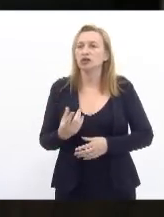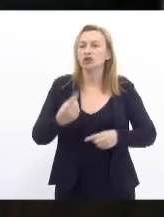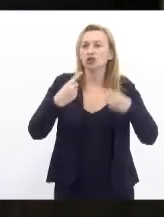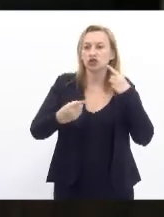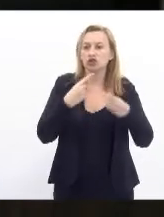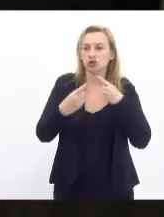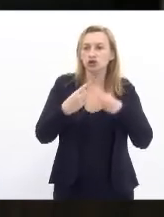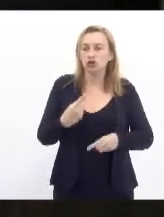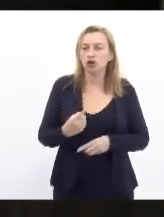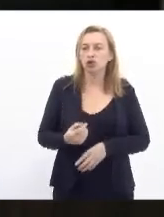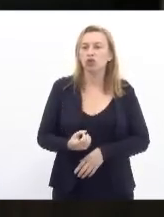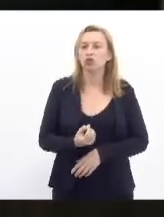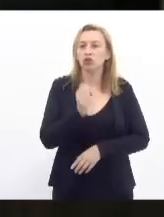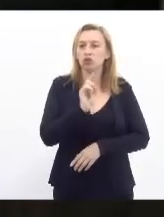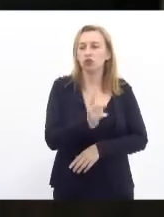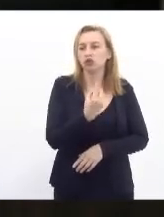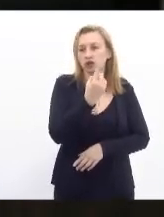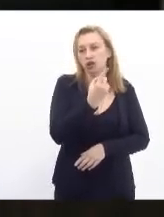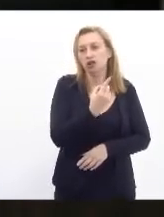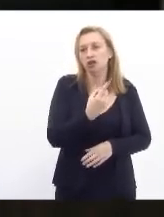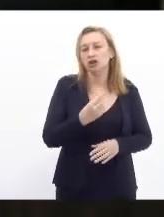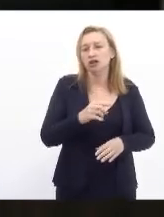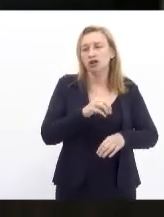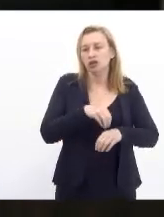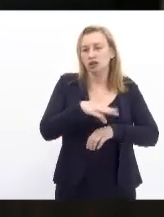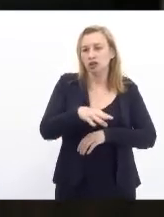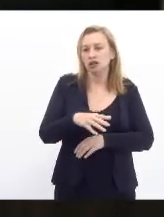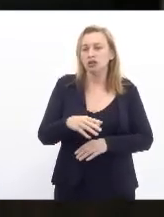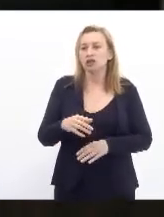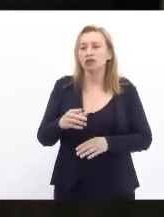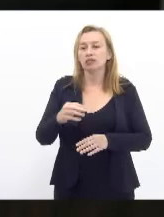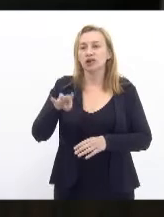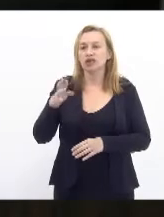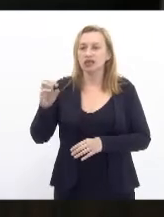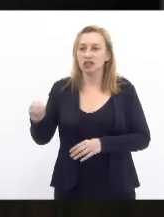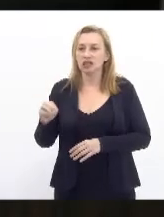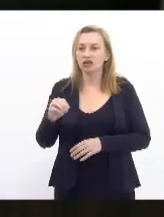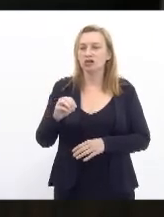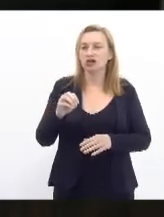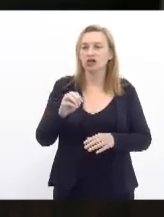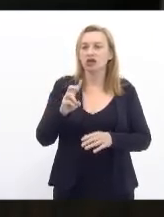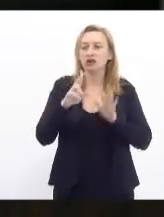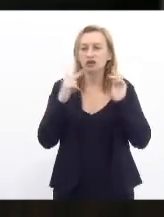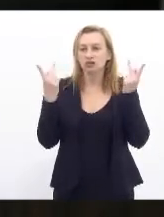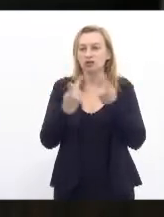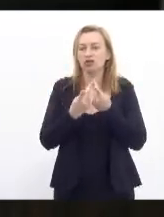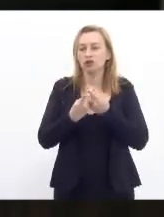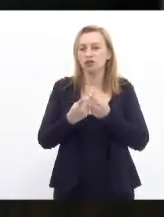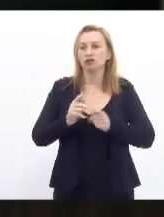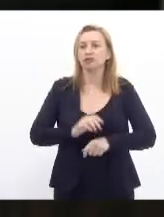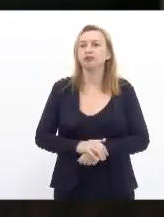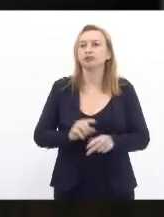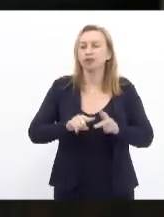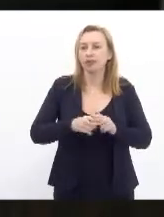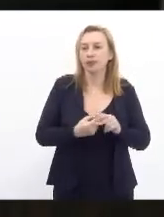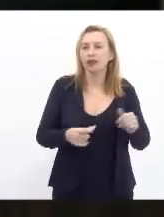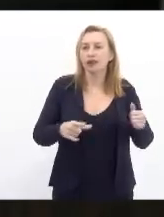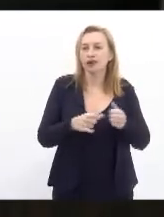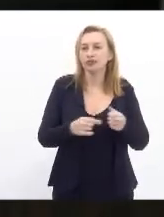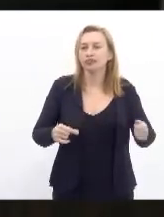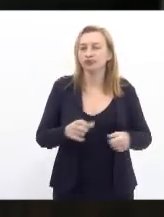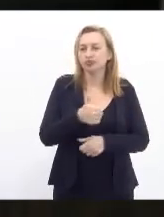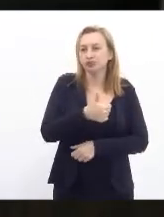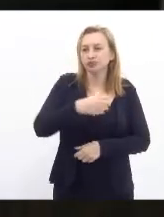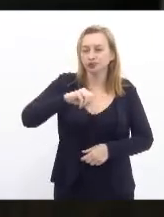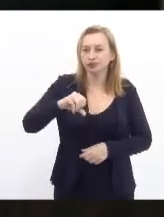indicação legislativa 364-21, de autoria do deputado Marcelo Dino e Vandro Família, que dispõe sobre a alteração do artigo 19 da